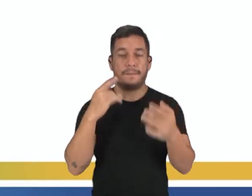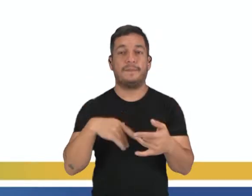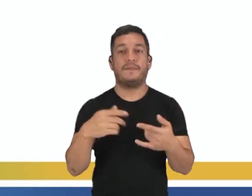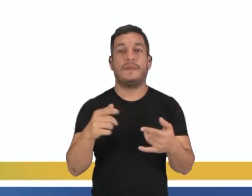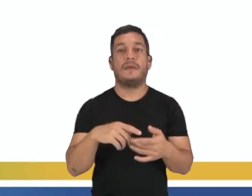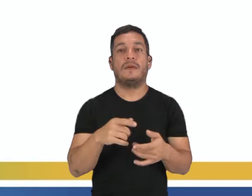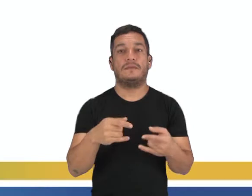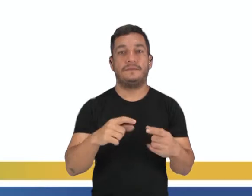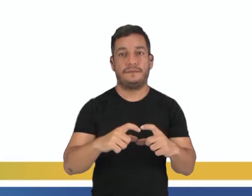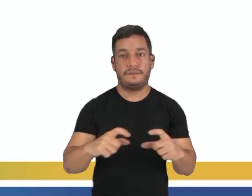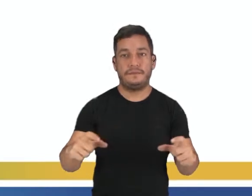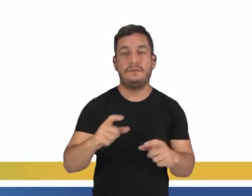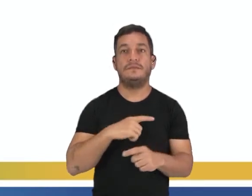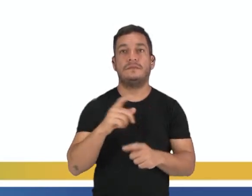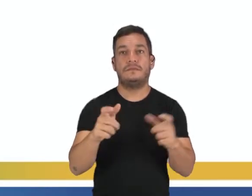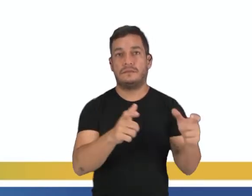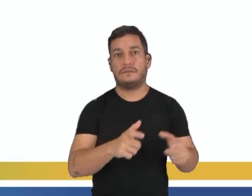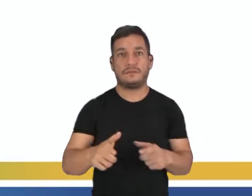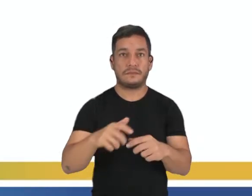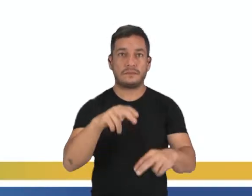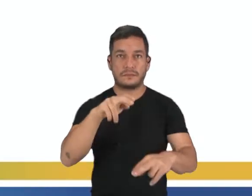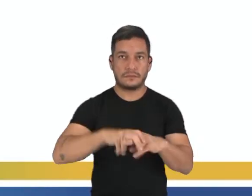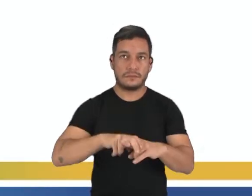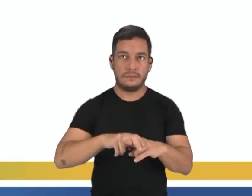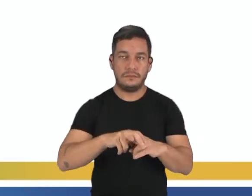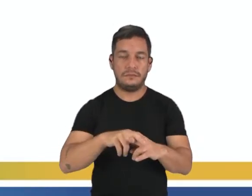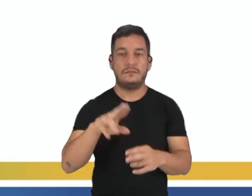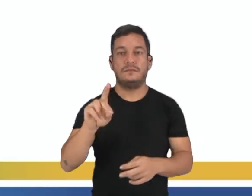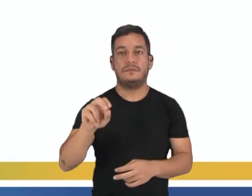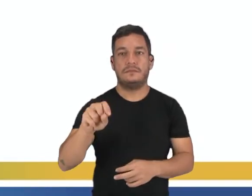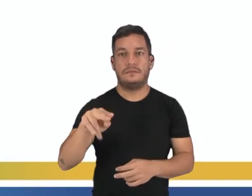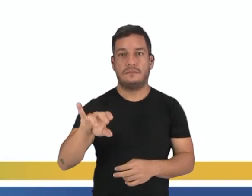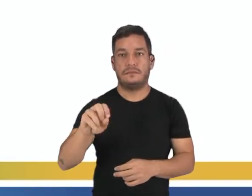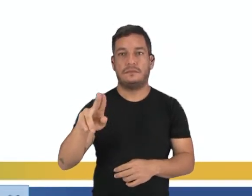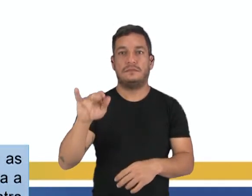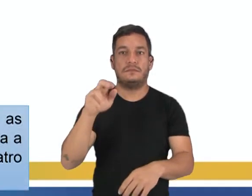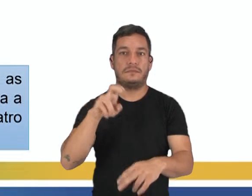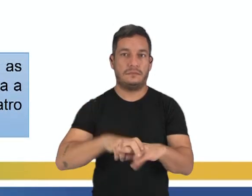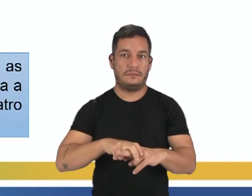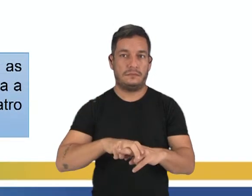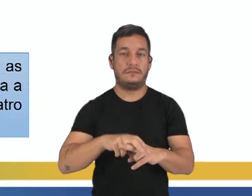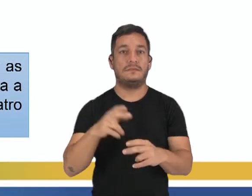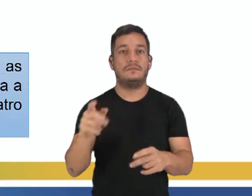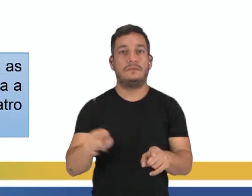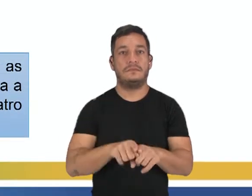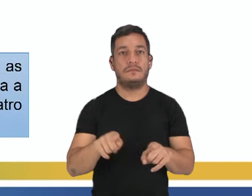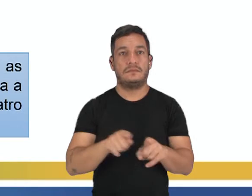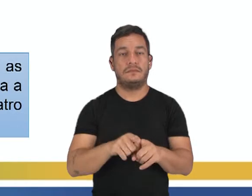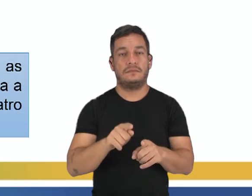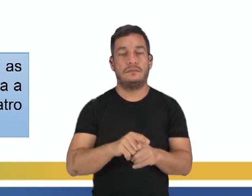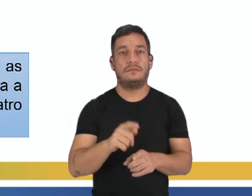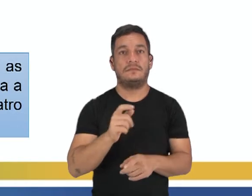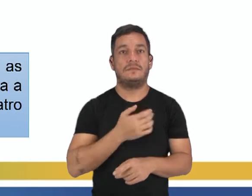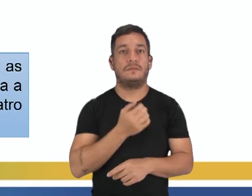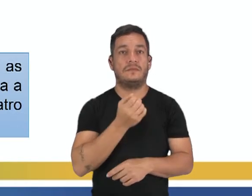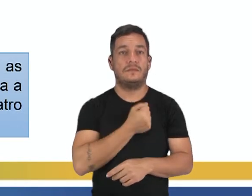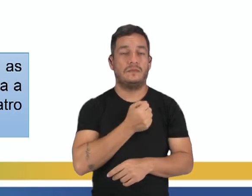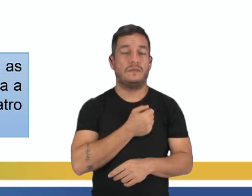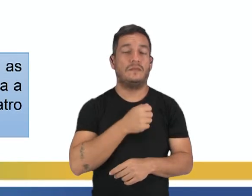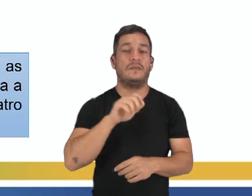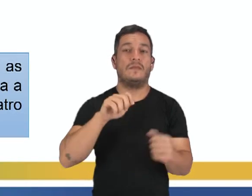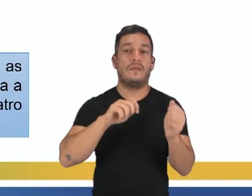está registrada a localização da cadeira em que Denise vai se sentar. O código